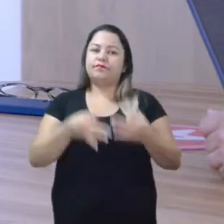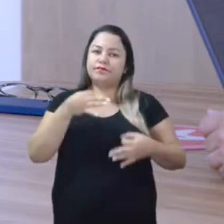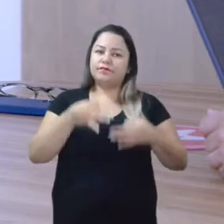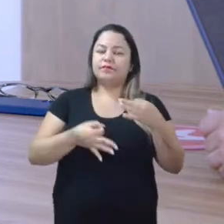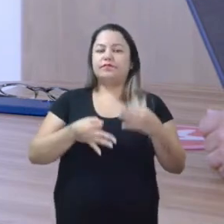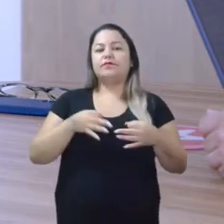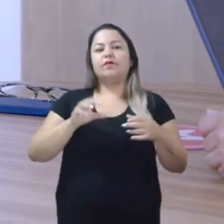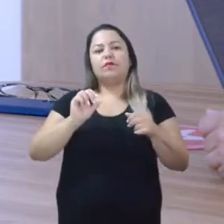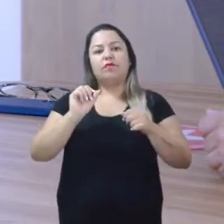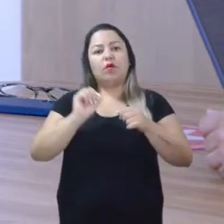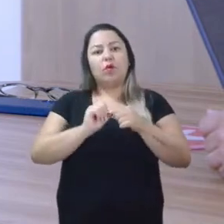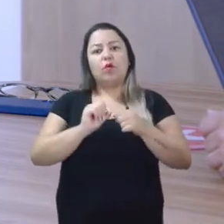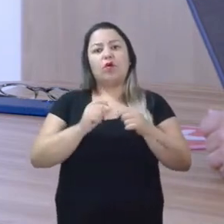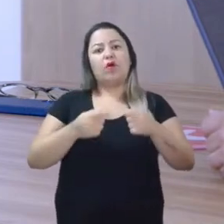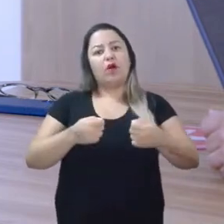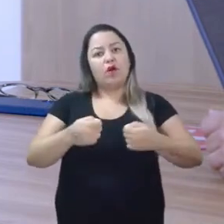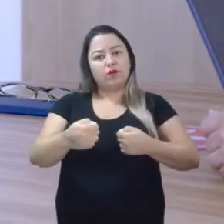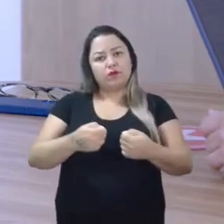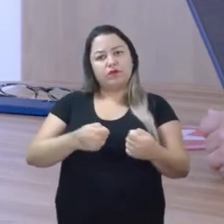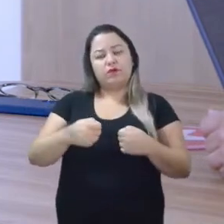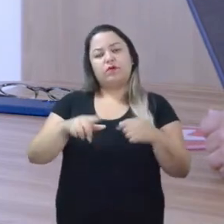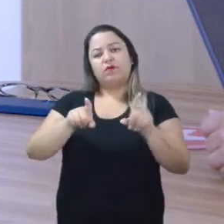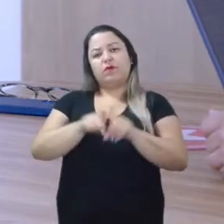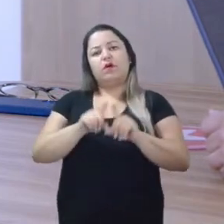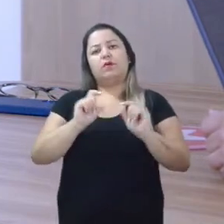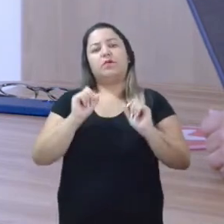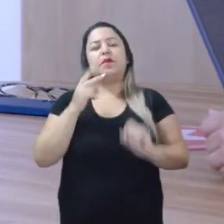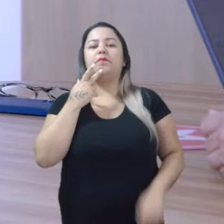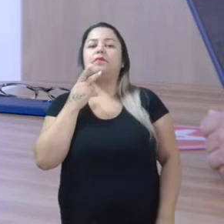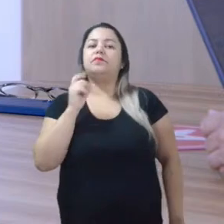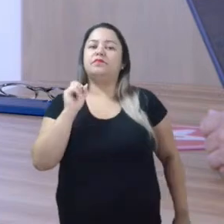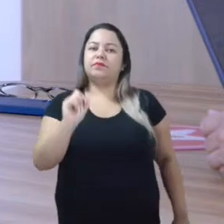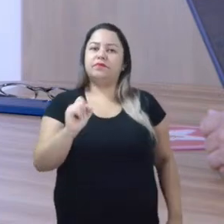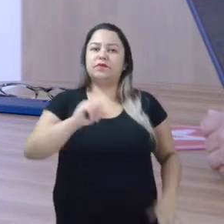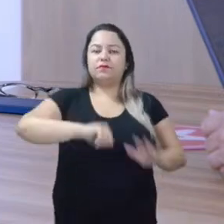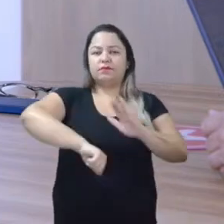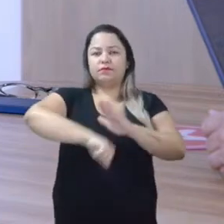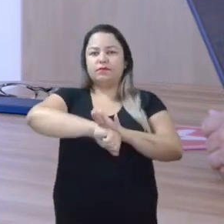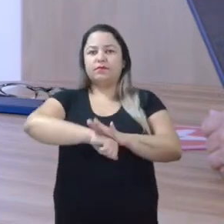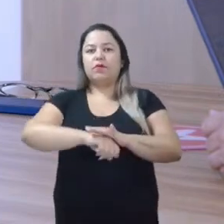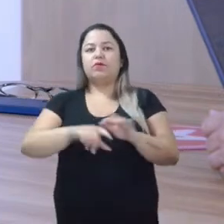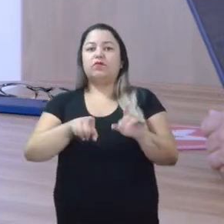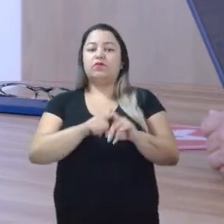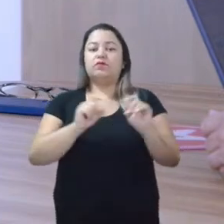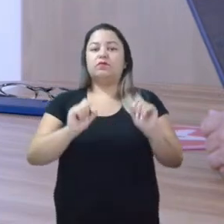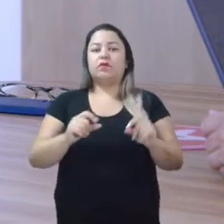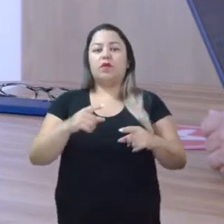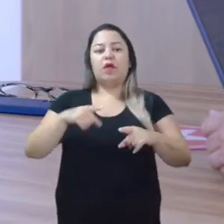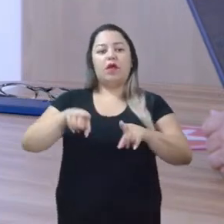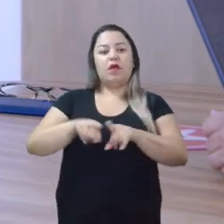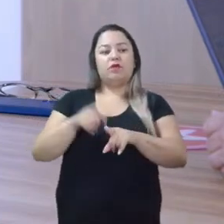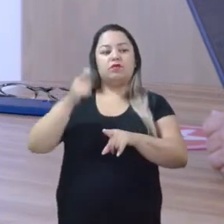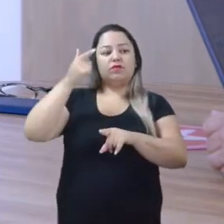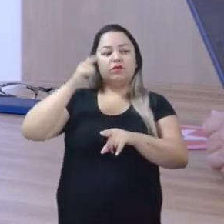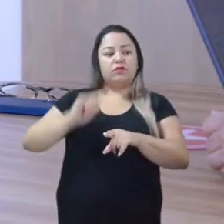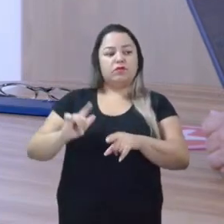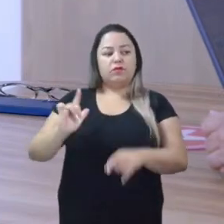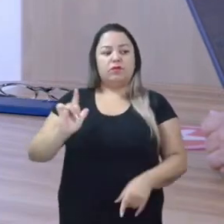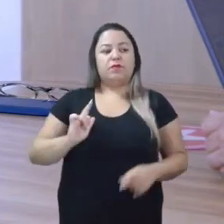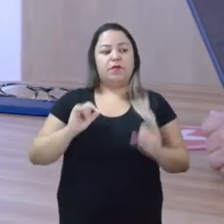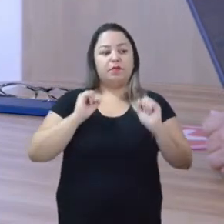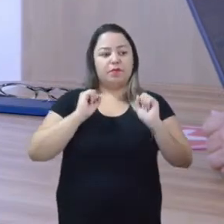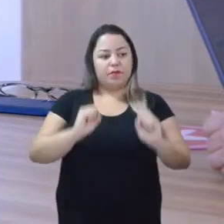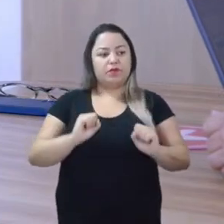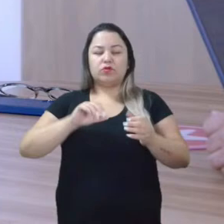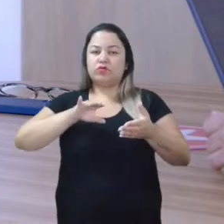tipo de controle de moderação de conteúdo para que crimes, conteúdos inapropriados, conteúdos inadequados possam ser retirados